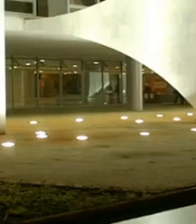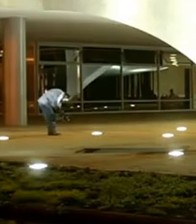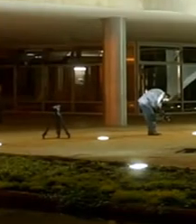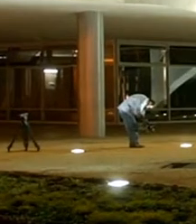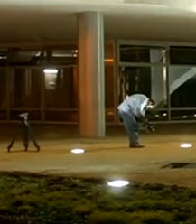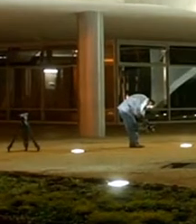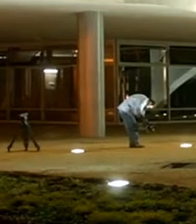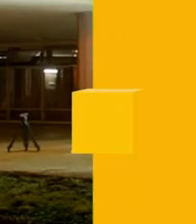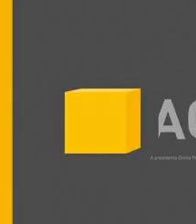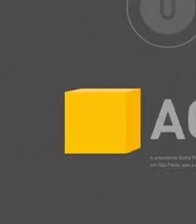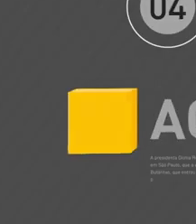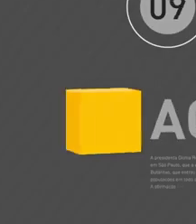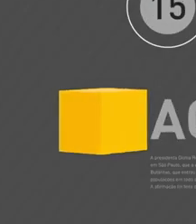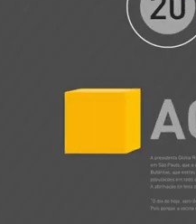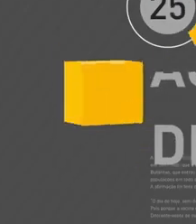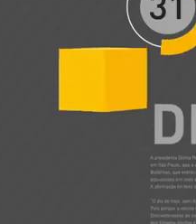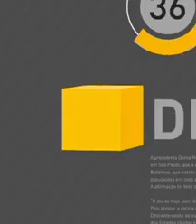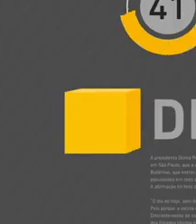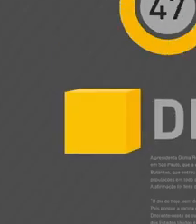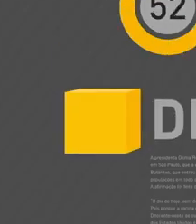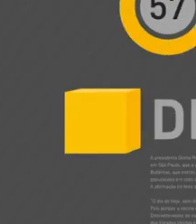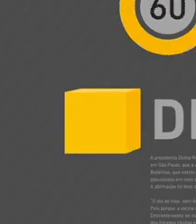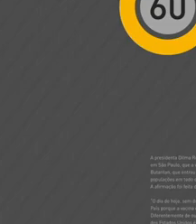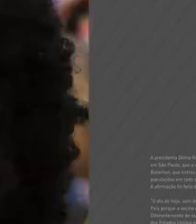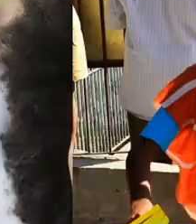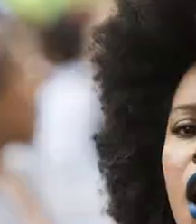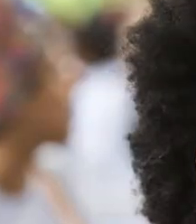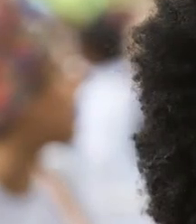Transcrição e